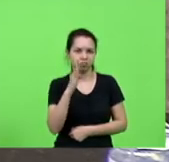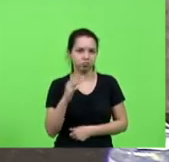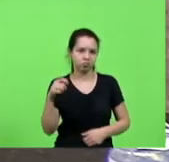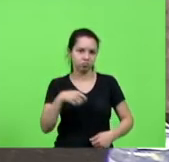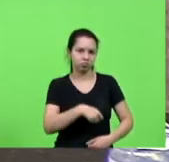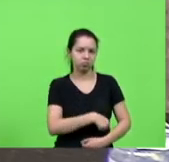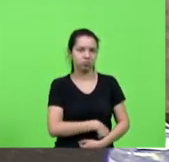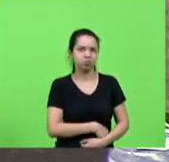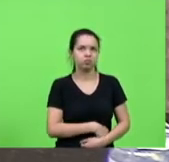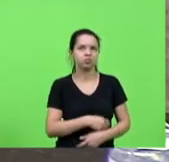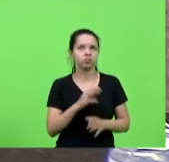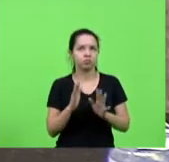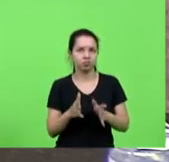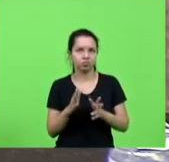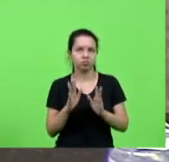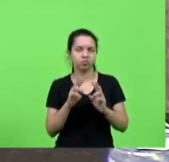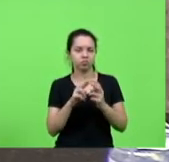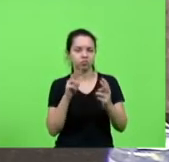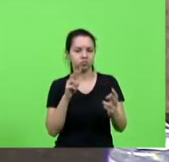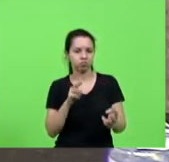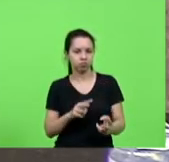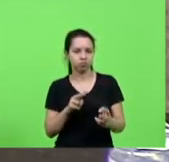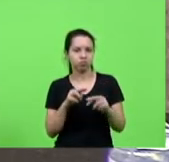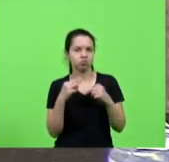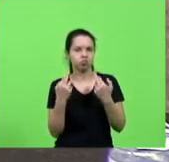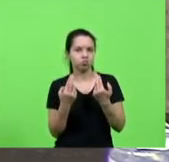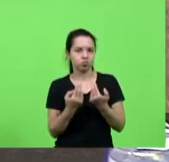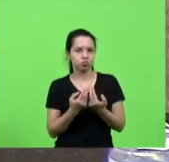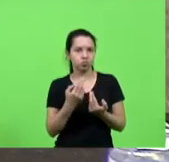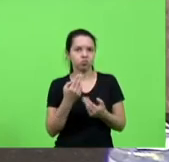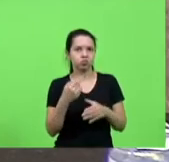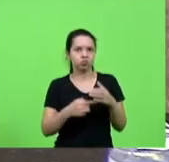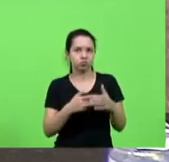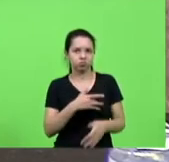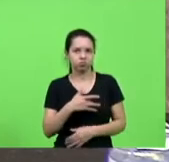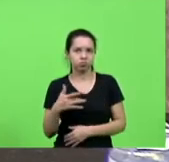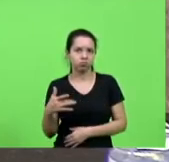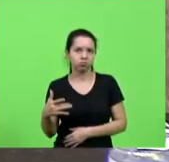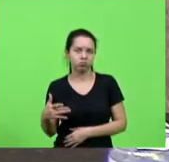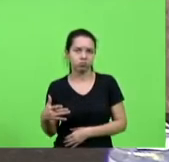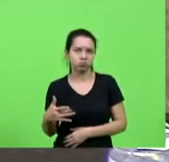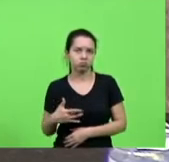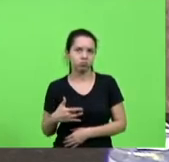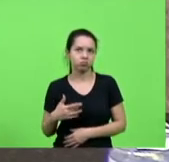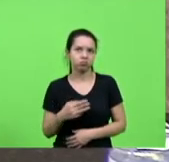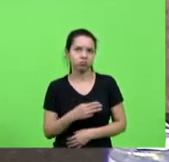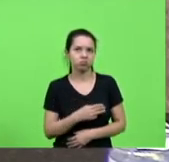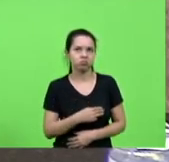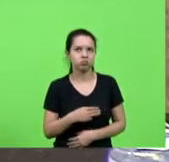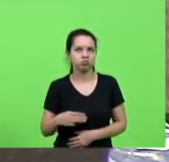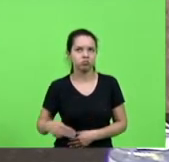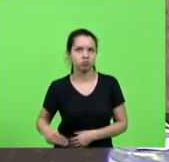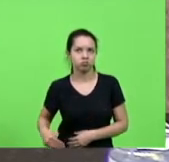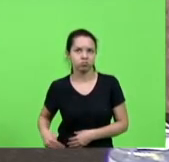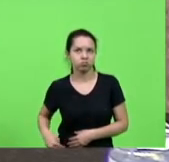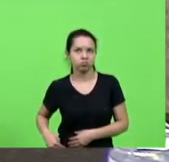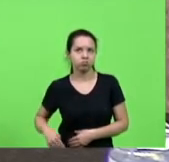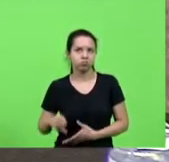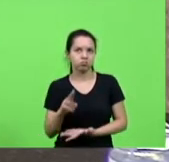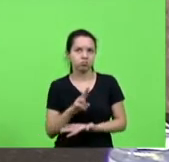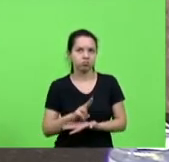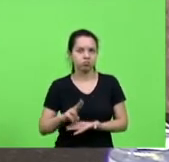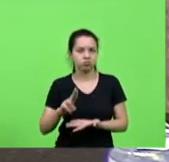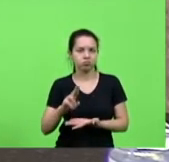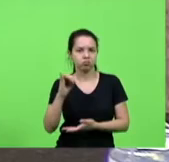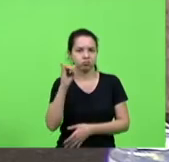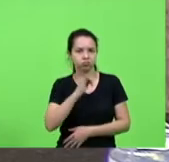Fizemos uma videoconferência, inclusive, com a Comissão de Saúde, com o ministro das Universidades da Itália.